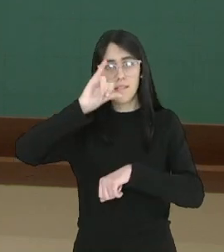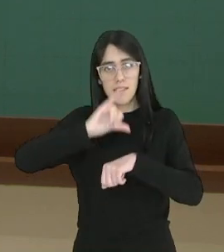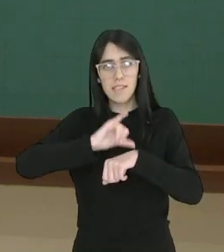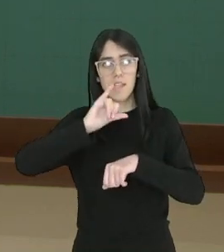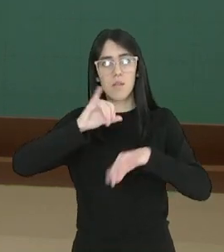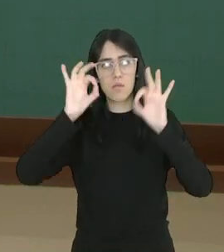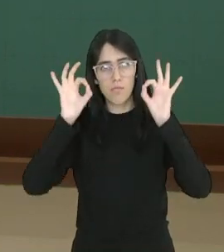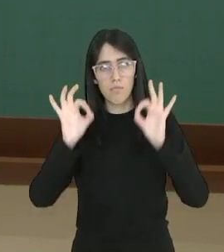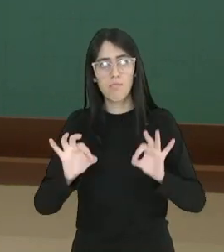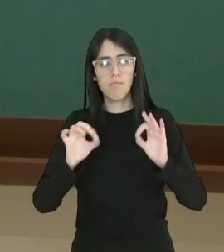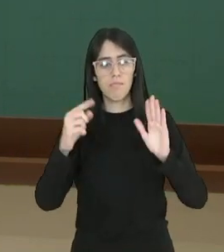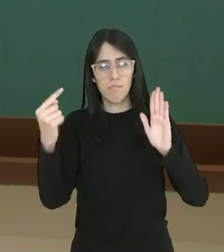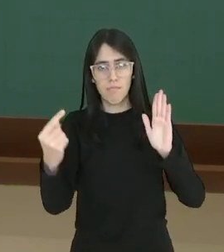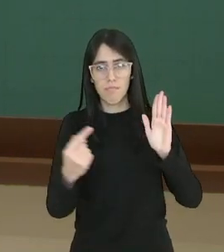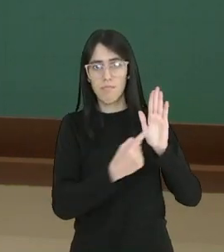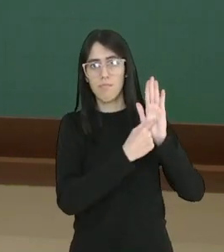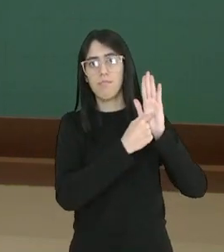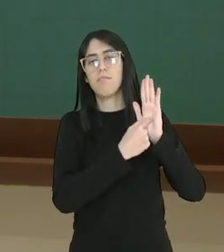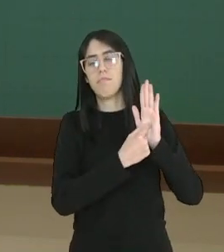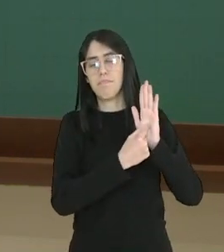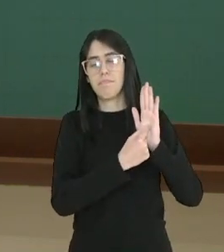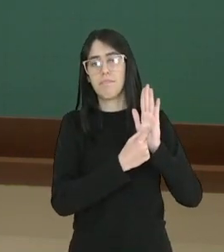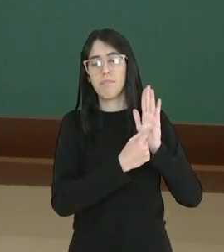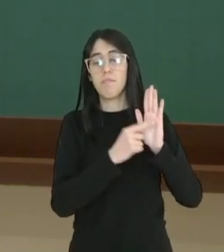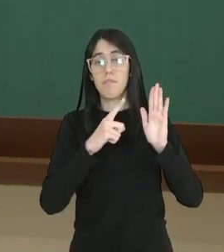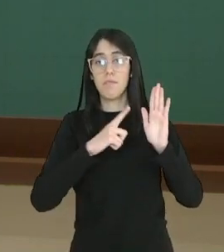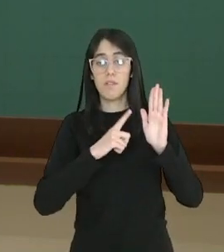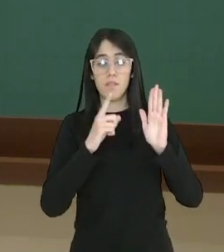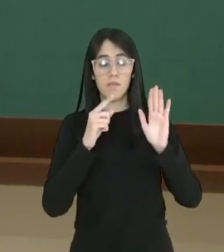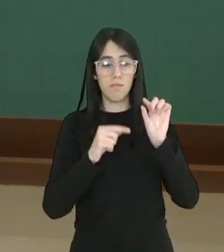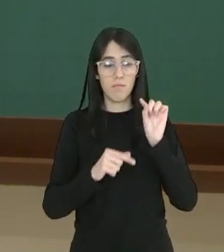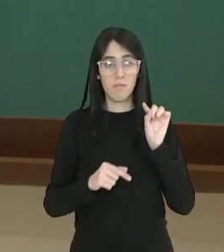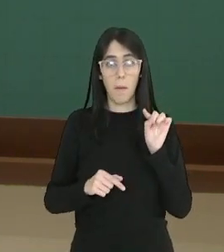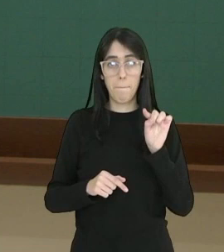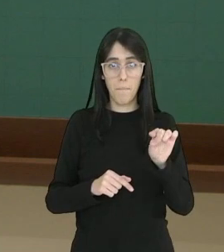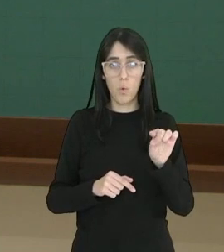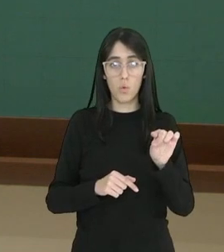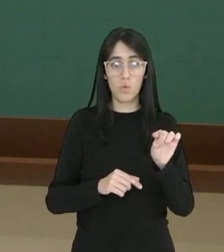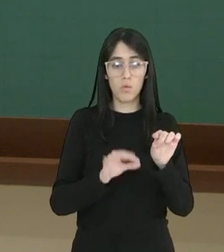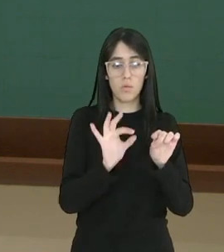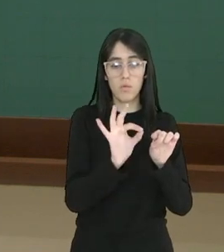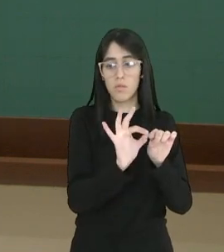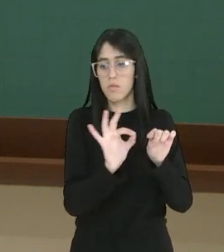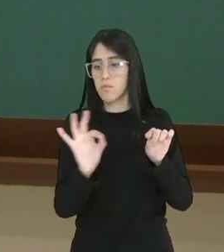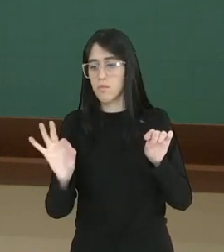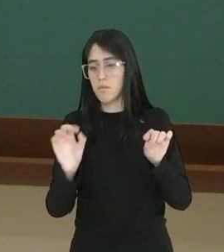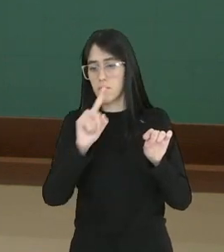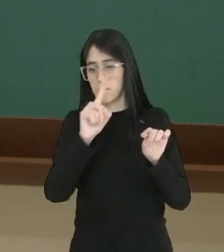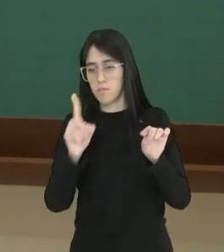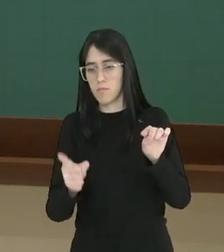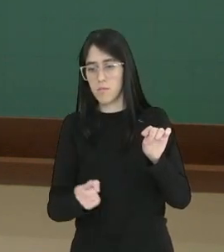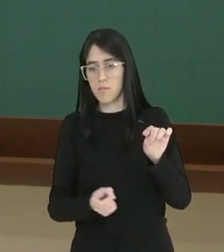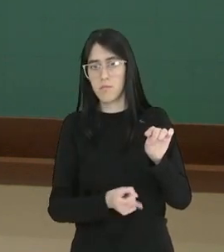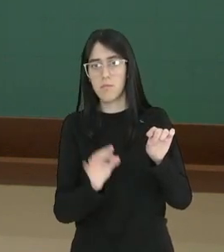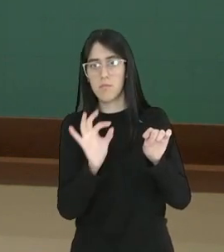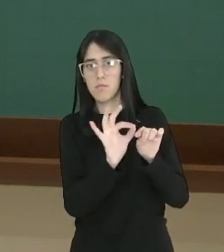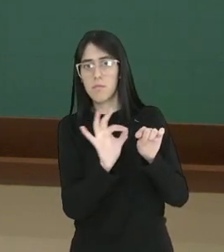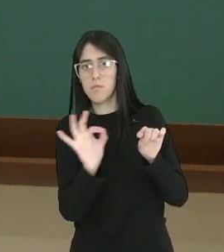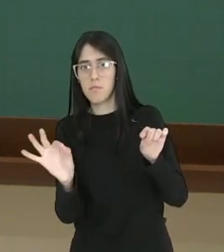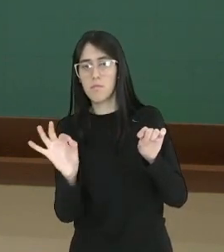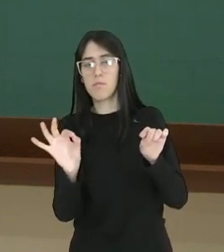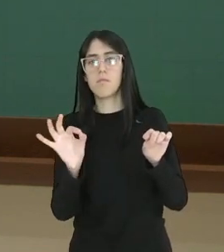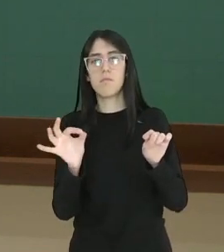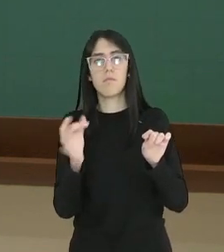marca, determina qual é a distância de qualquer ponto da circunferência